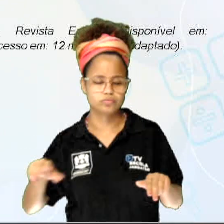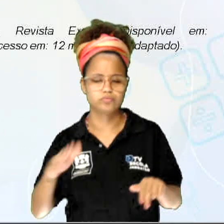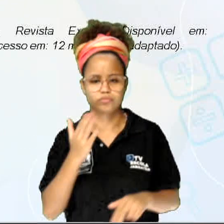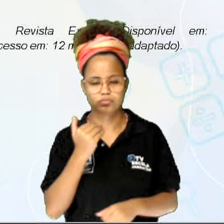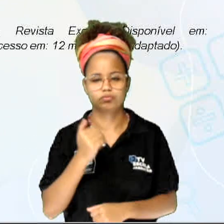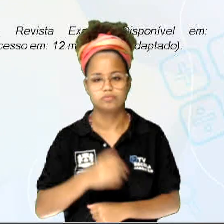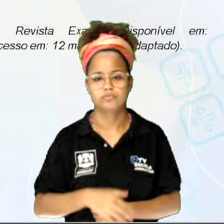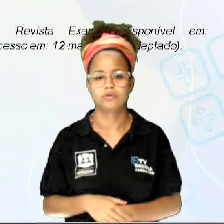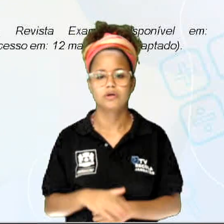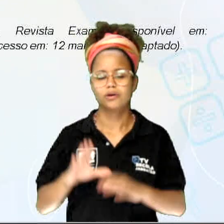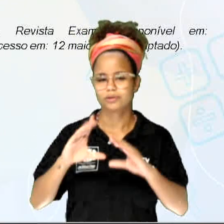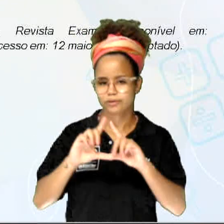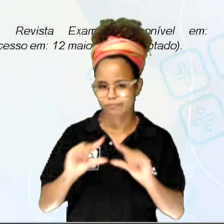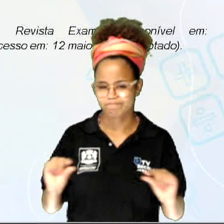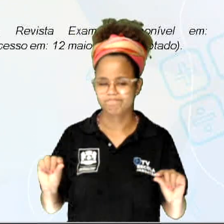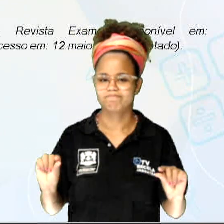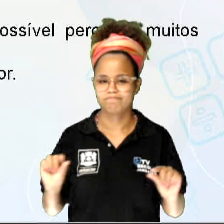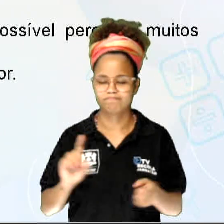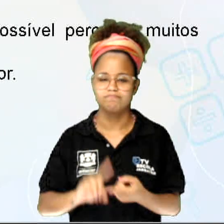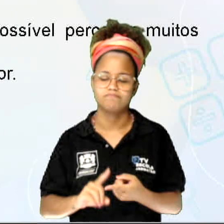micronutrientes se reduziram.